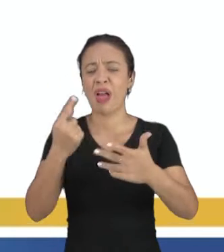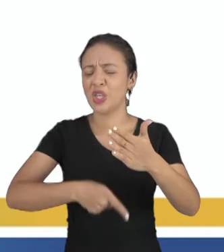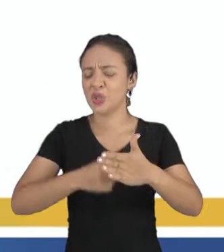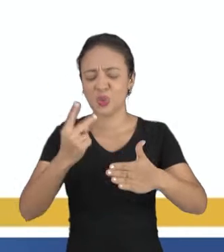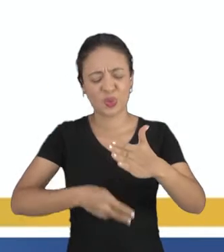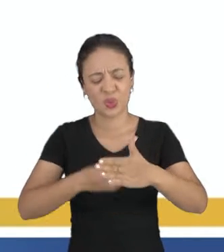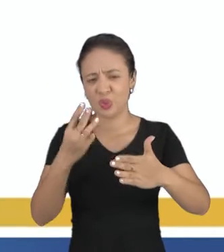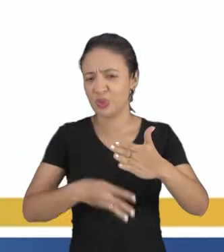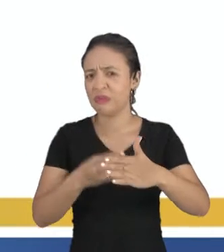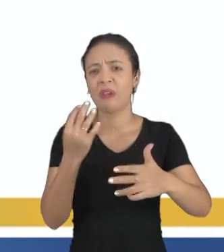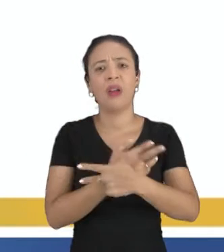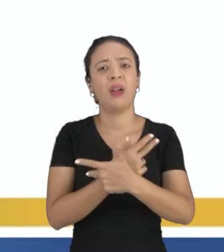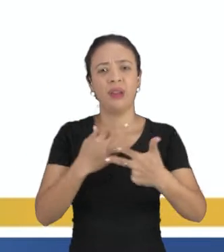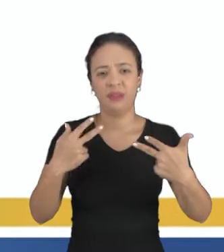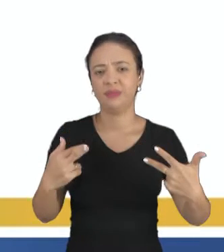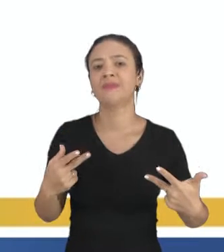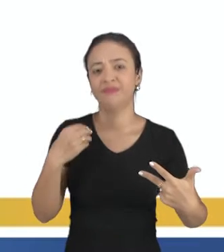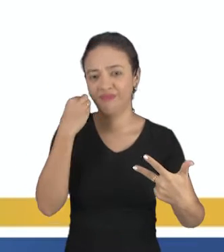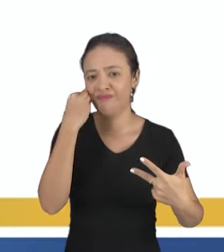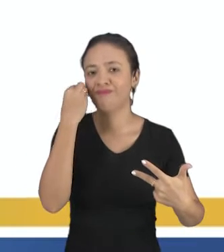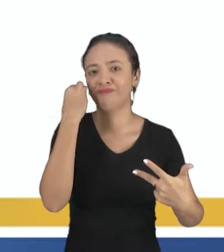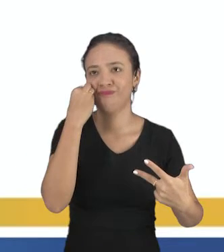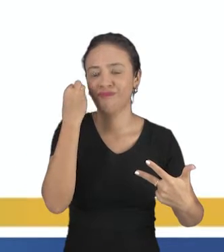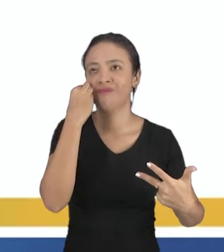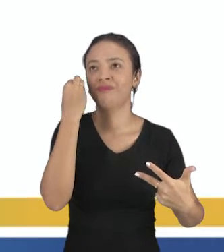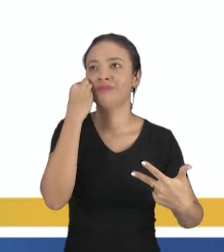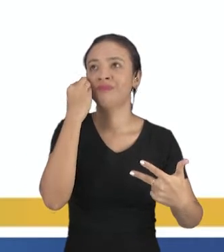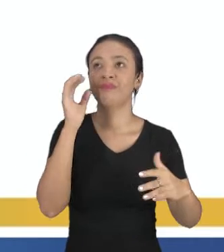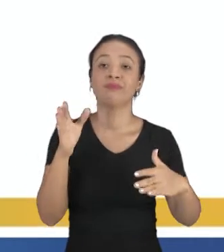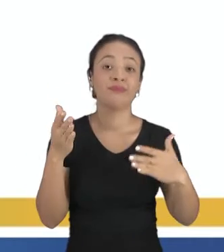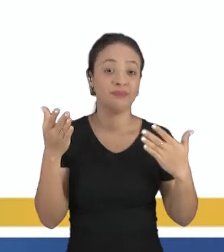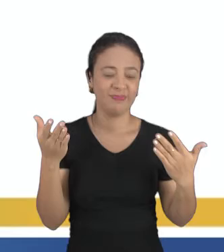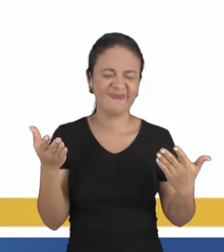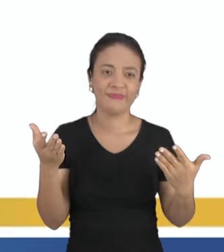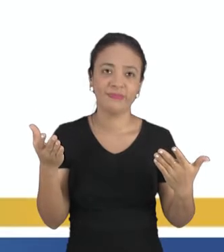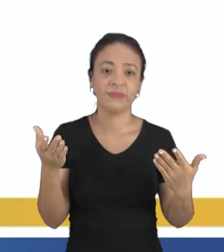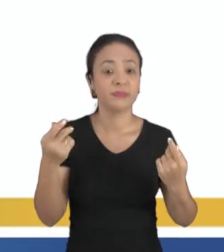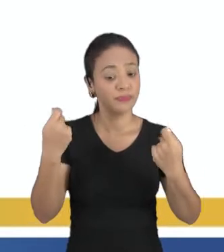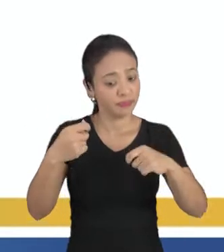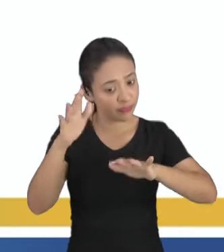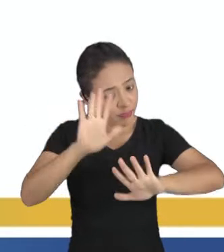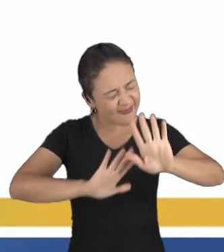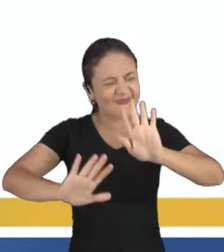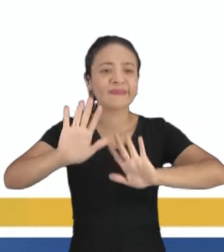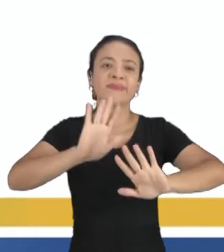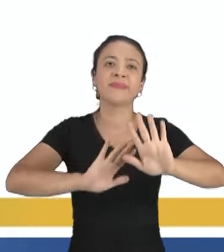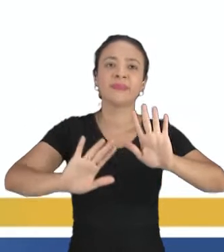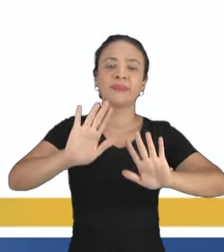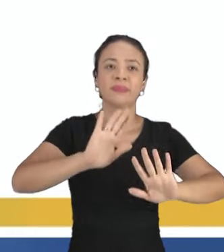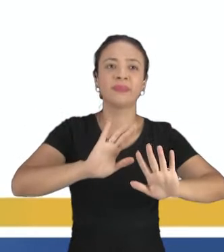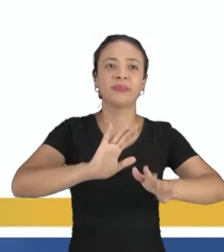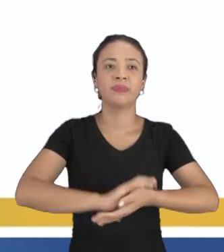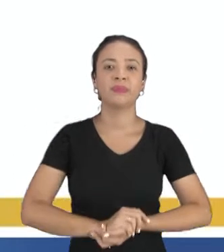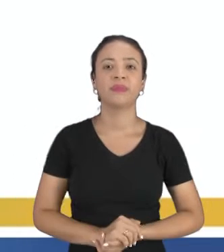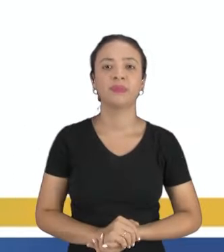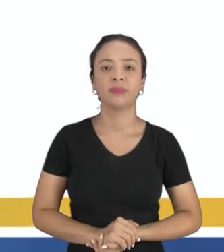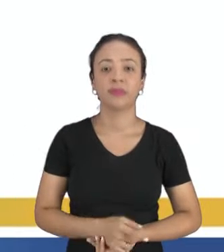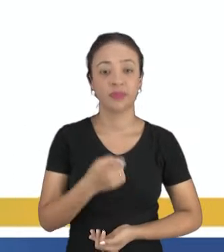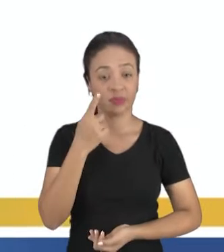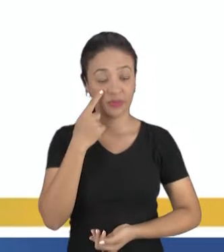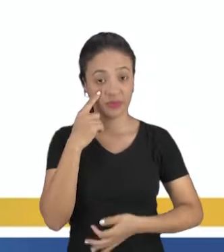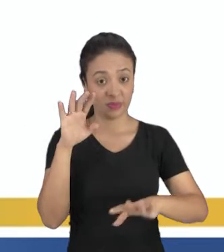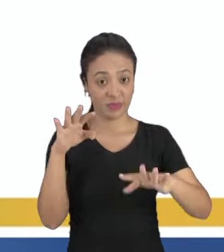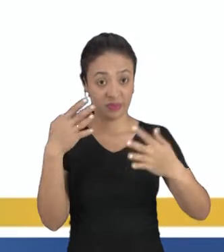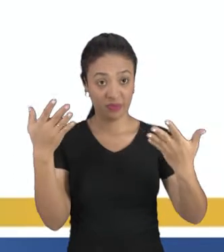uma, tá? Então aí tem que ter um cuidado. Então vamos dar uma